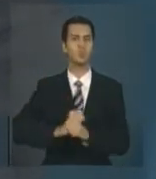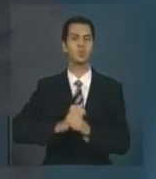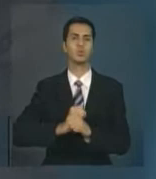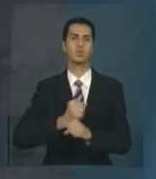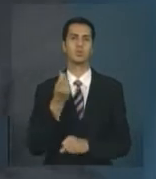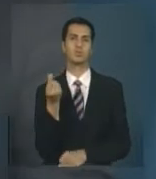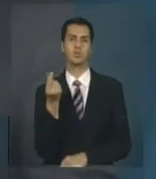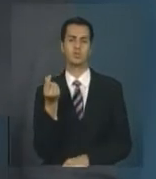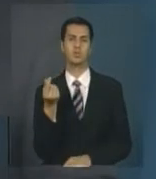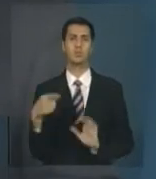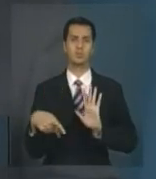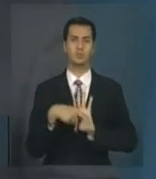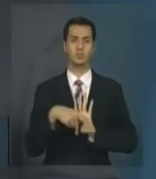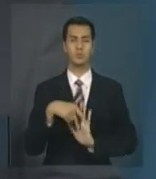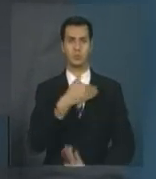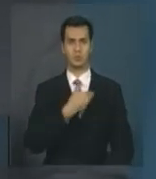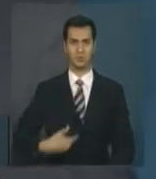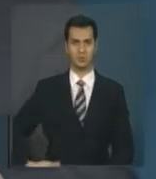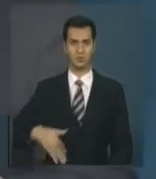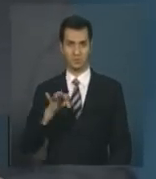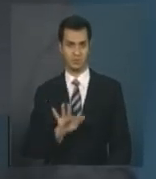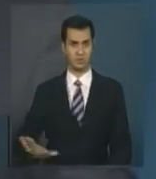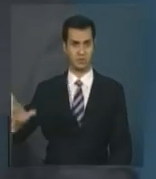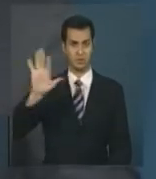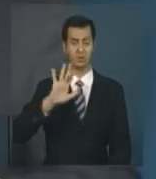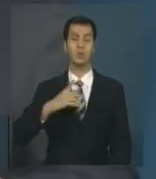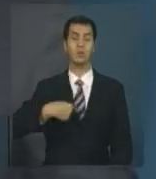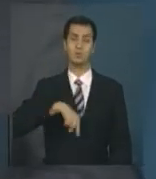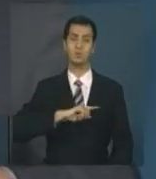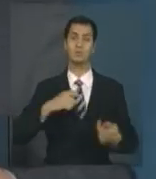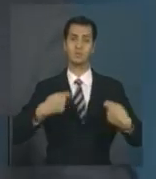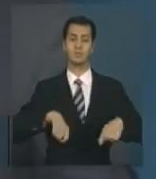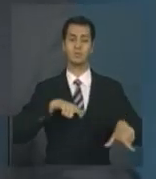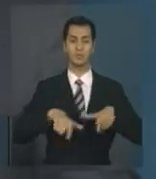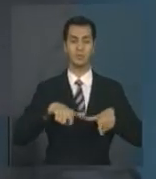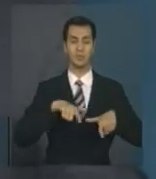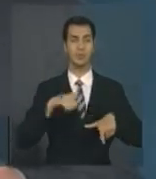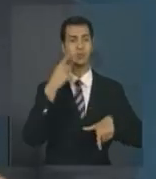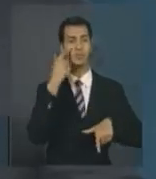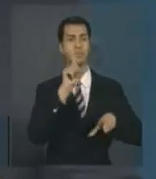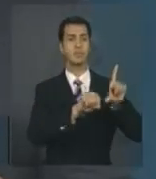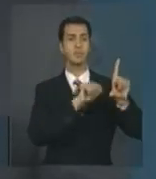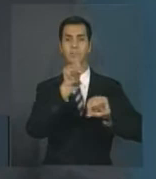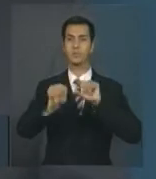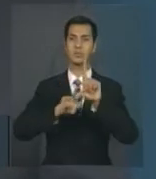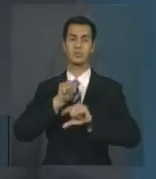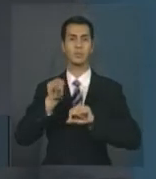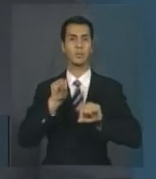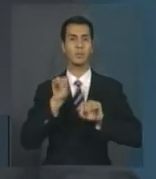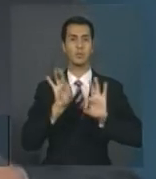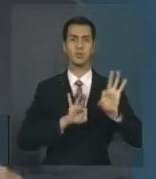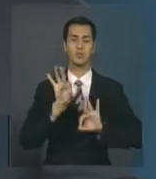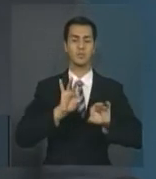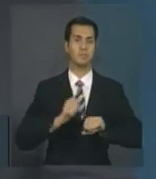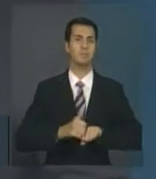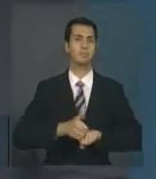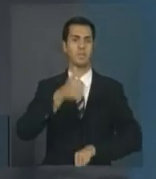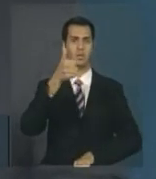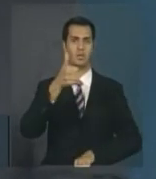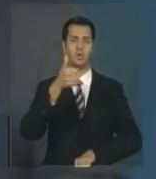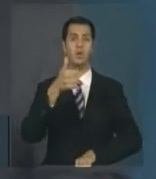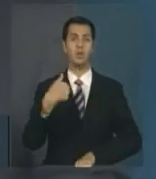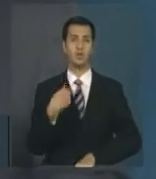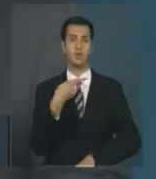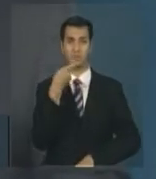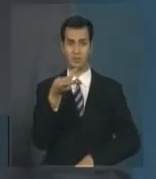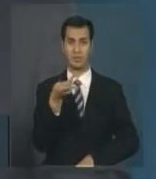dispõe para obras de prevenção. E nós temos que trabalhar e procurar selecionar os melhores projetos. Eu disse aos senhores